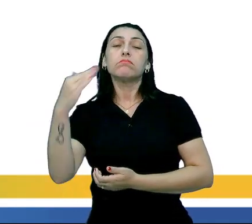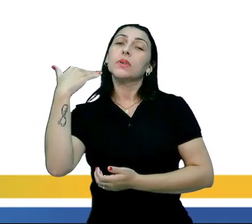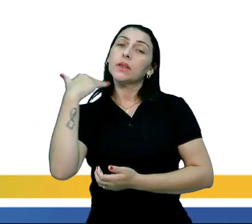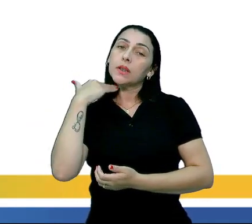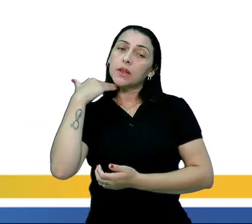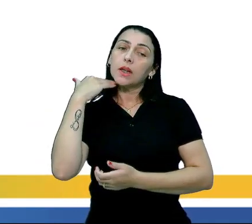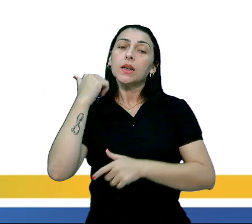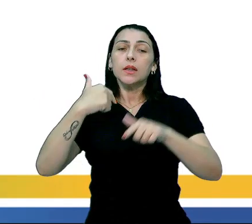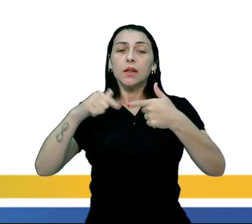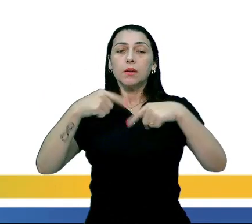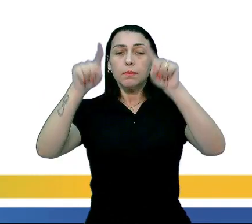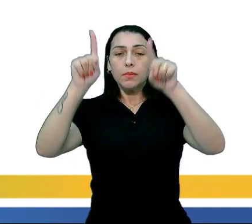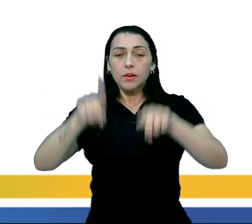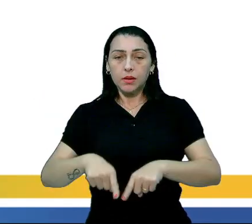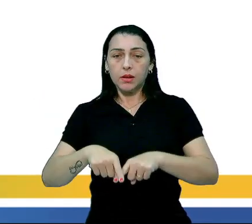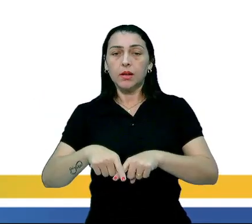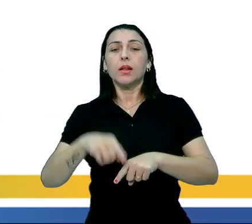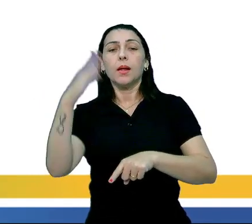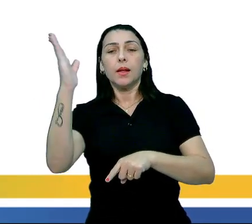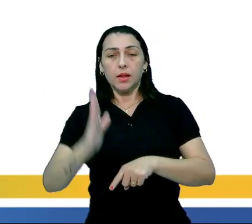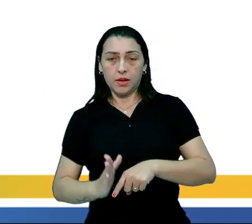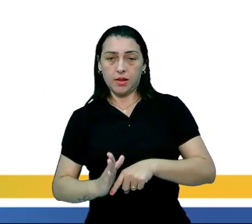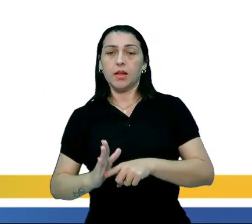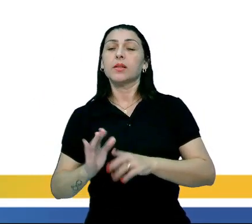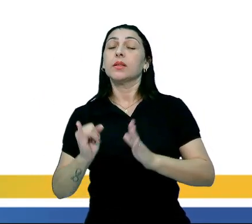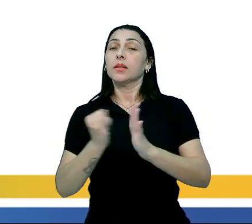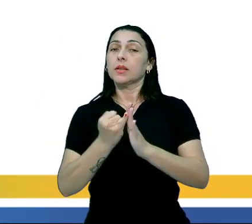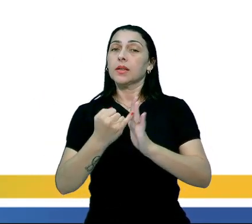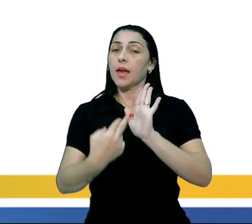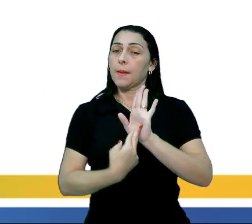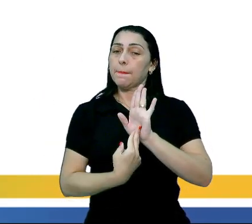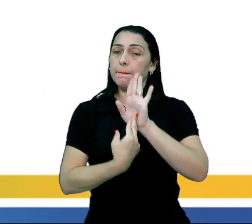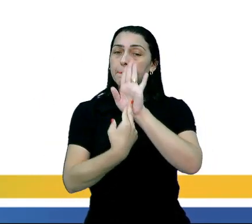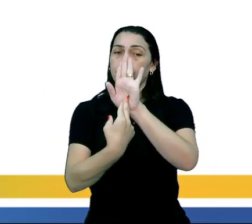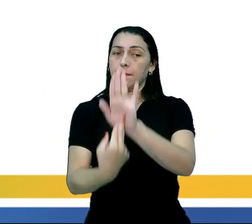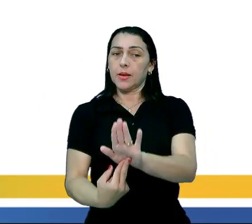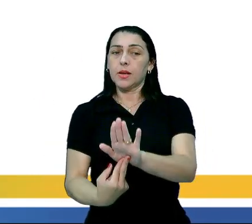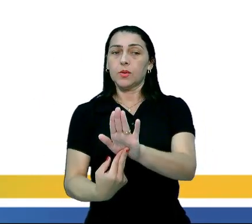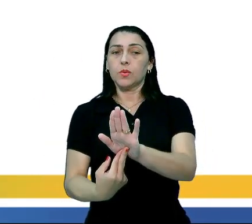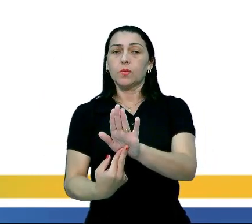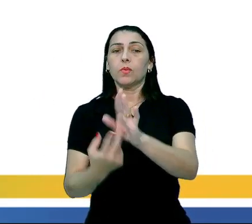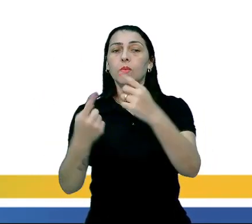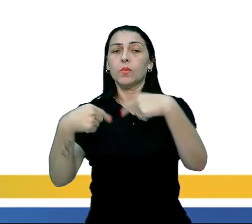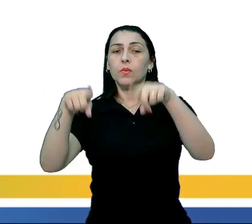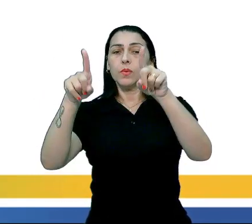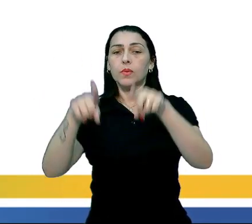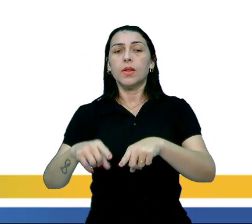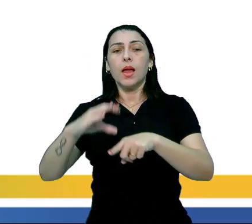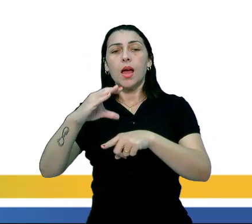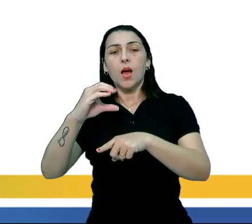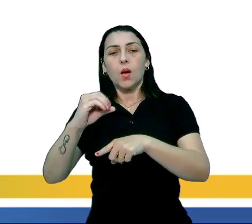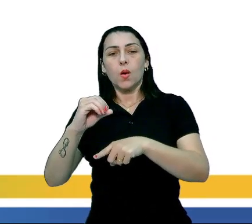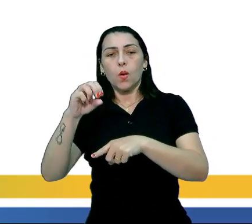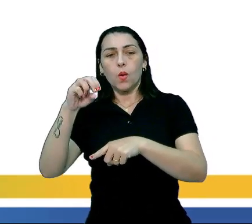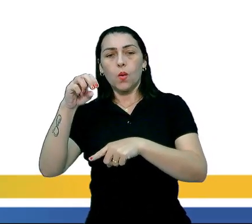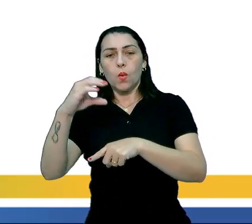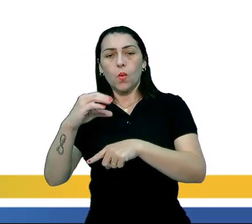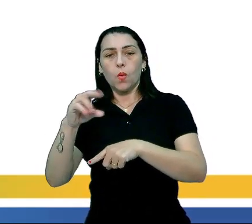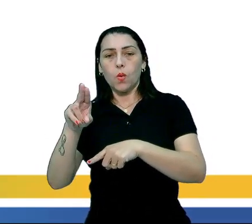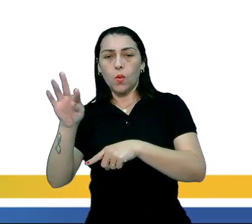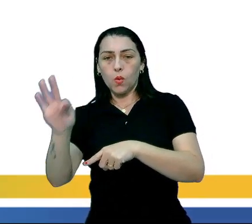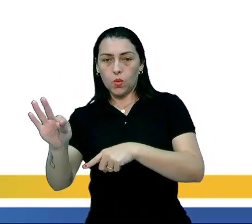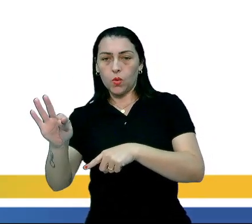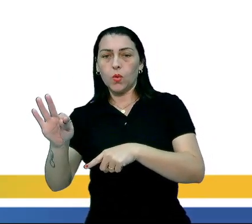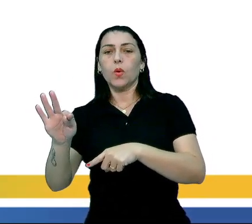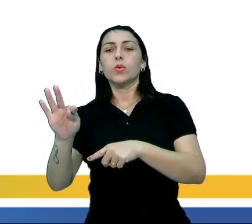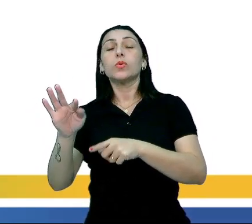As bancárias do Brasil, através das entidades representativas do funcionalismo,